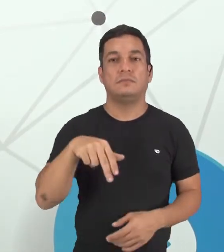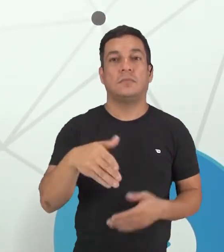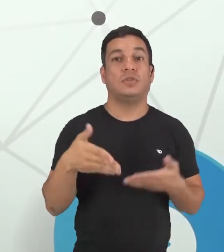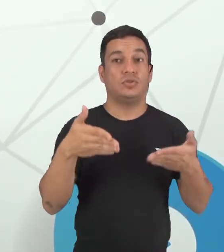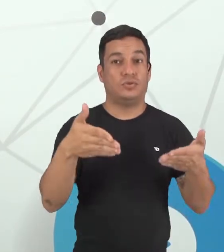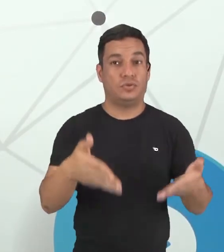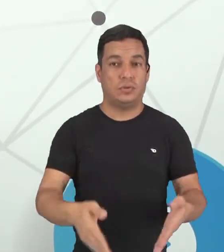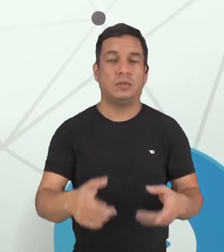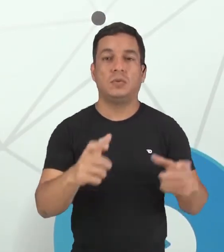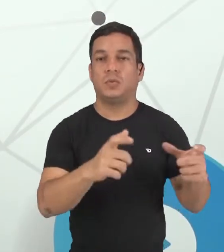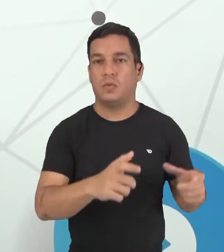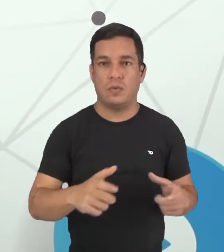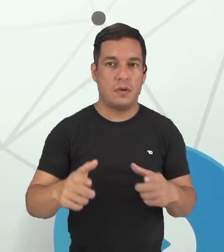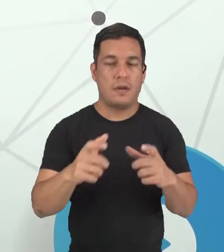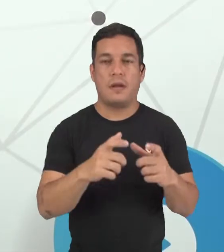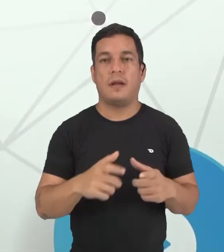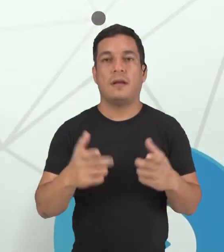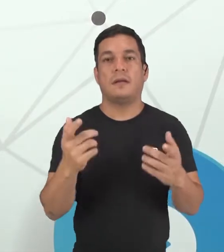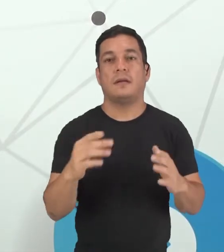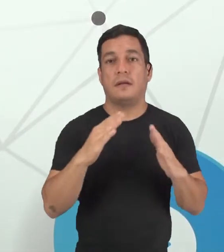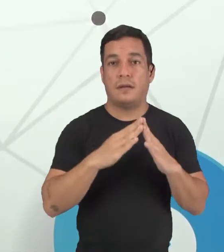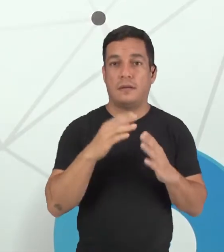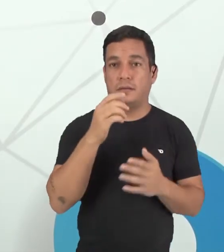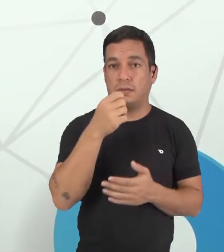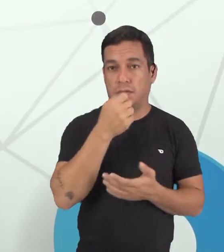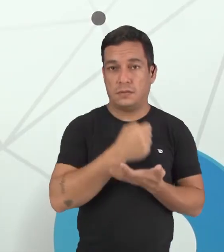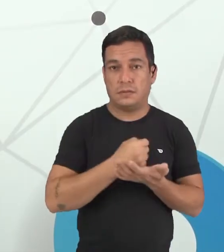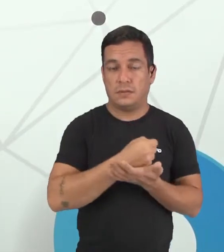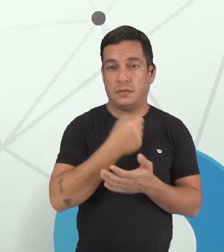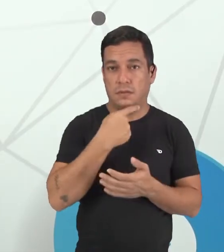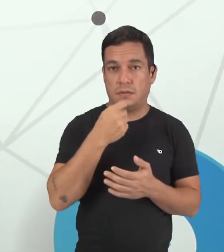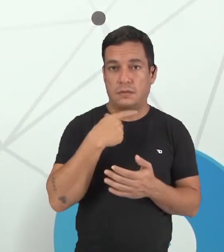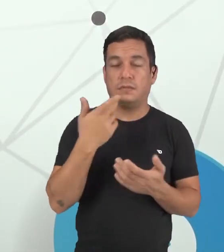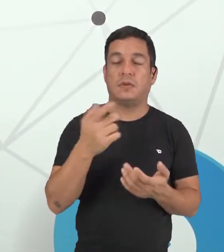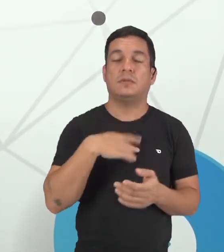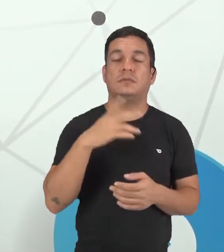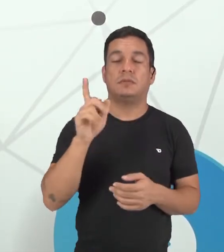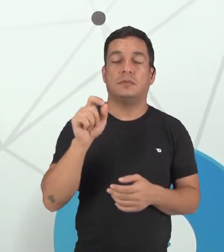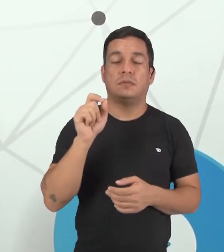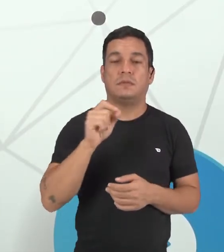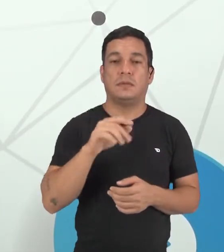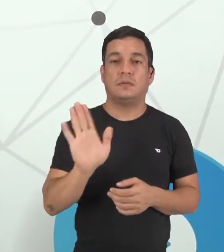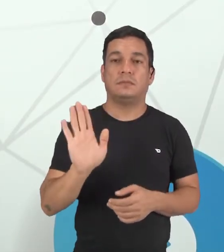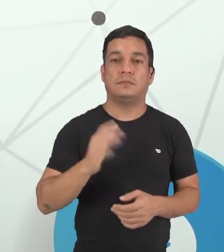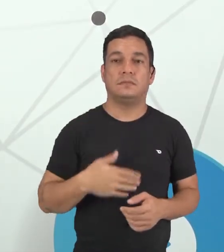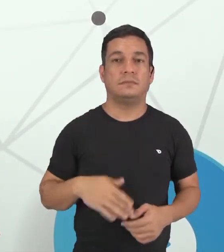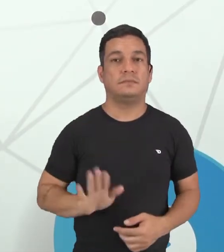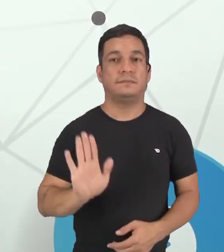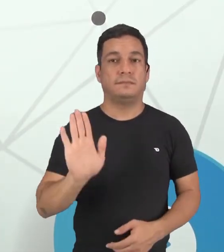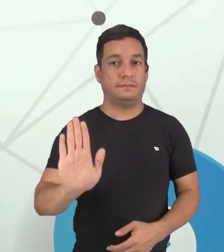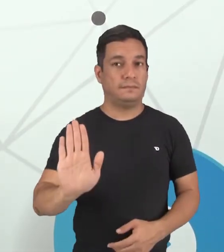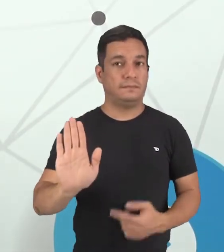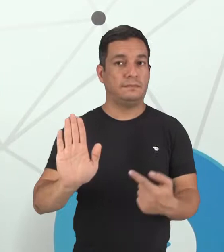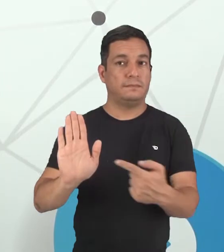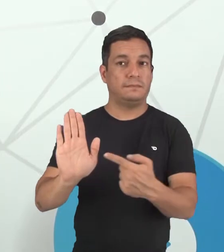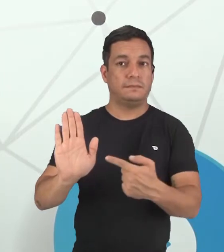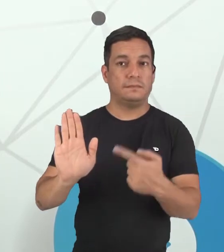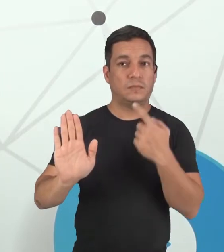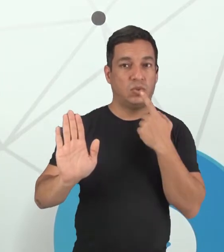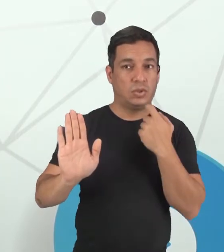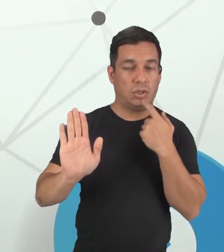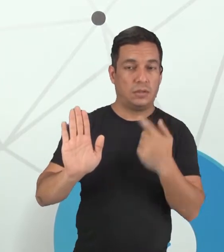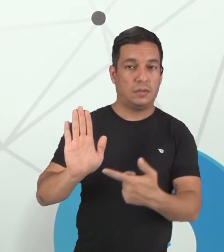farmacêutico, a quem estiver operando ali naquele momento, ele vai acionar a polícia militar e ela vai chegar em socorro dessa